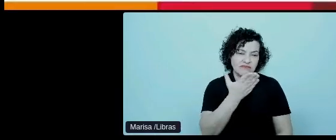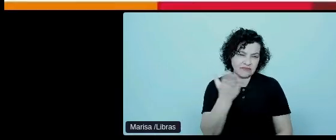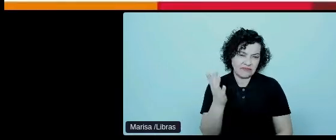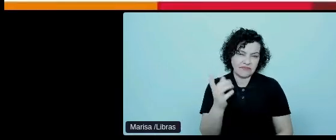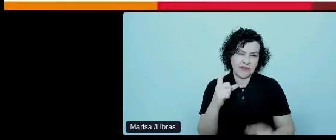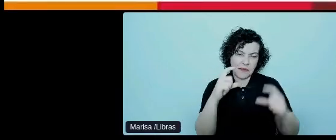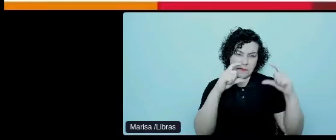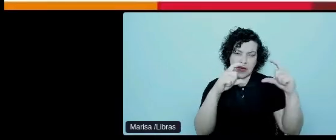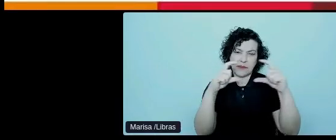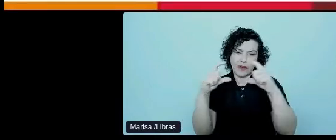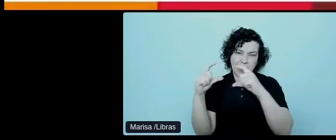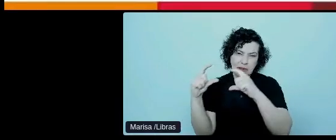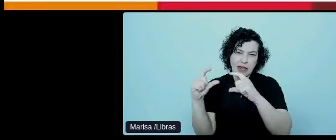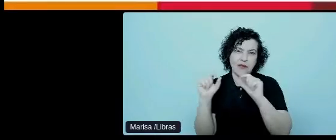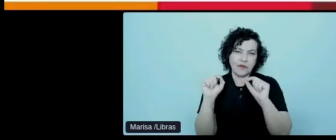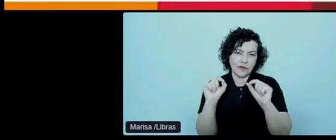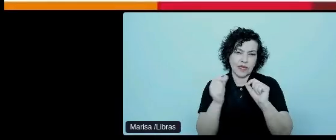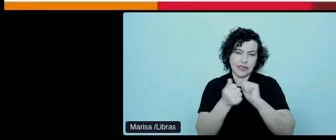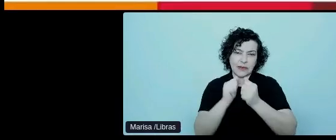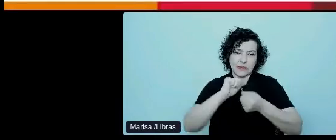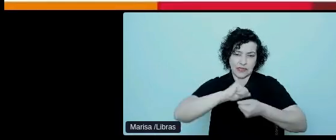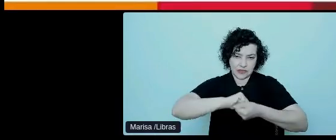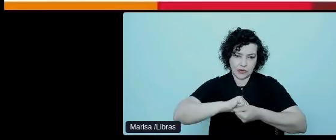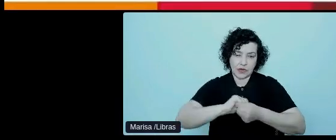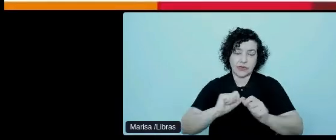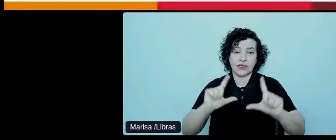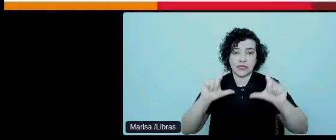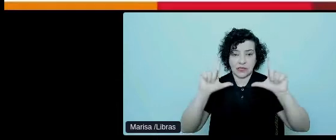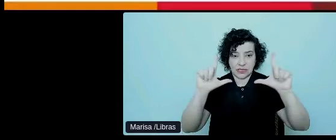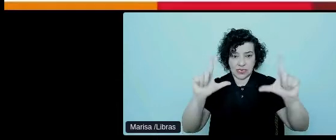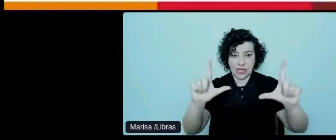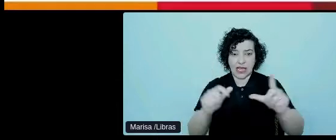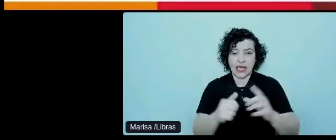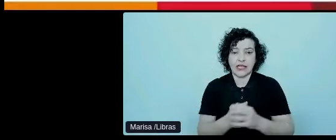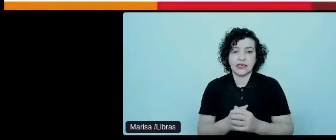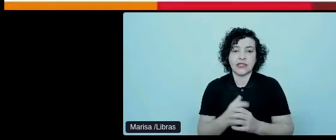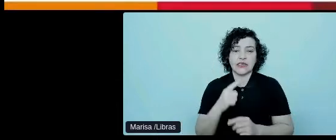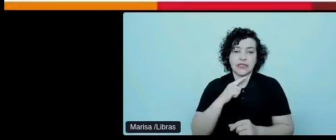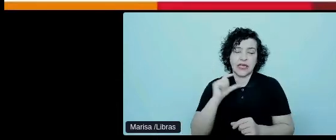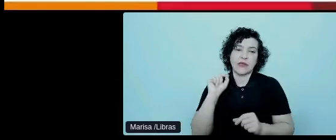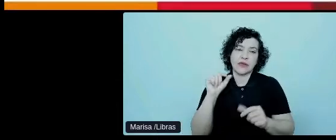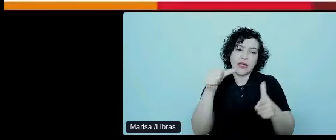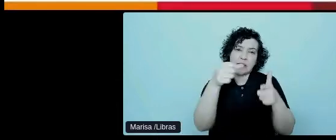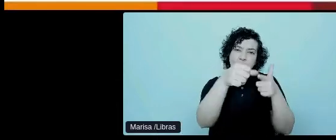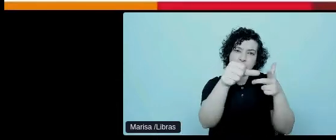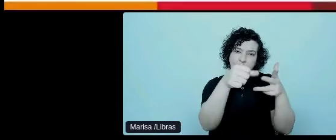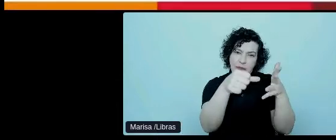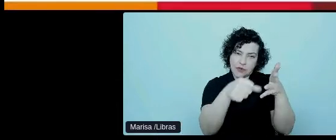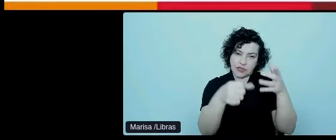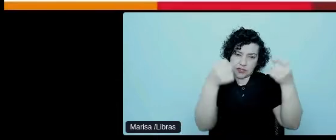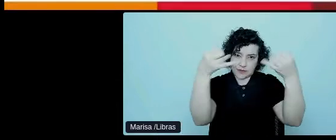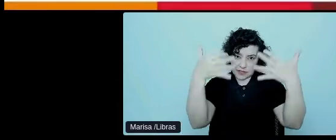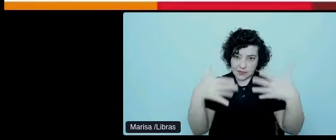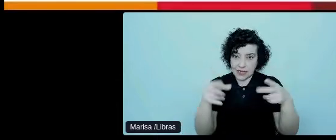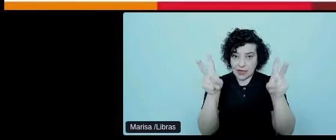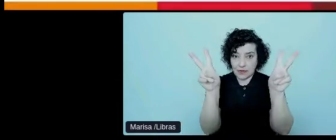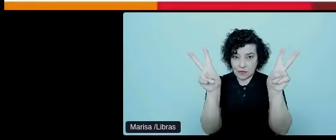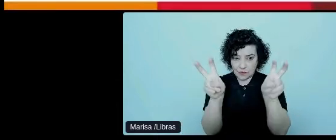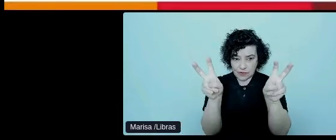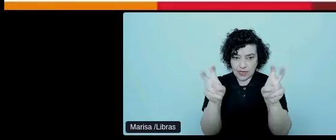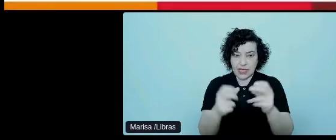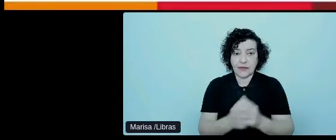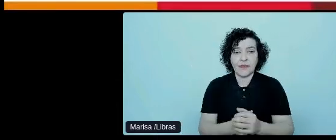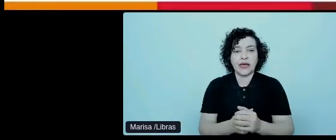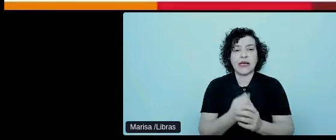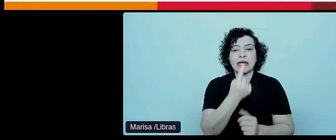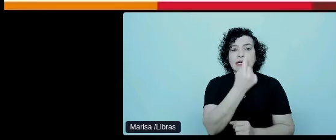das conformidades. Nesse slide também é o mesmo formato, então nós temos ali um post-it com a palavra conformidade e explicando cada